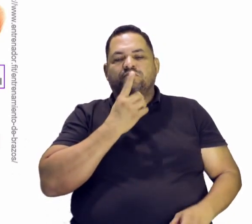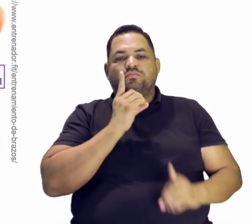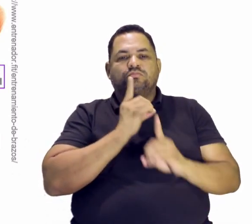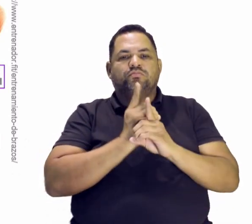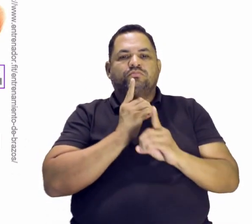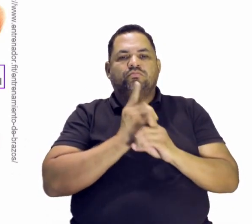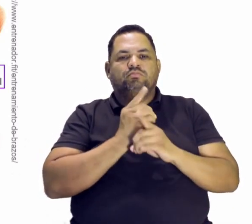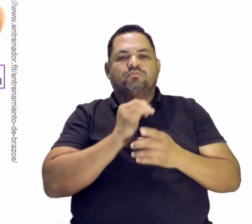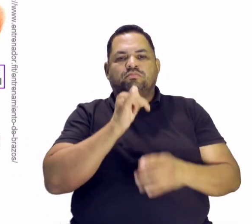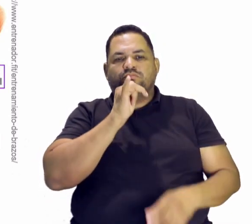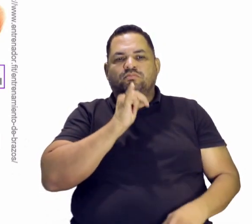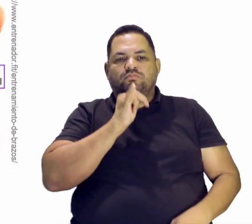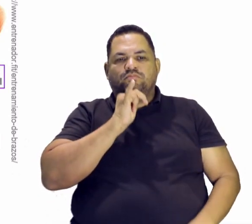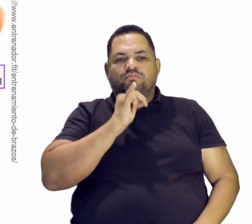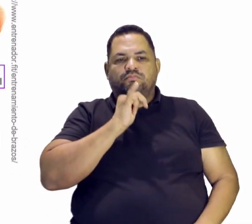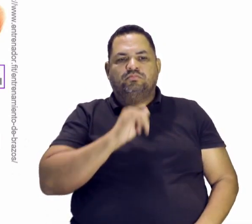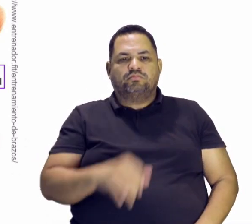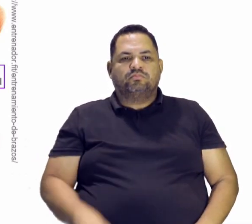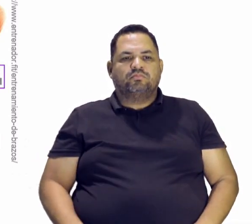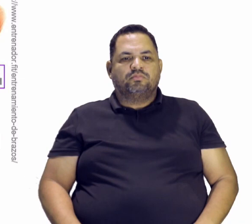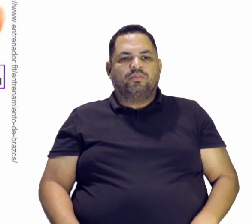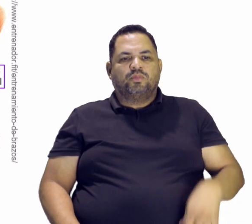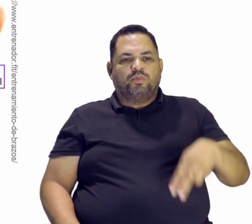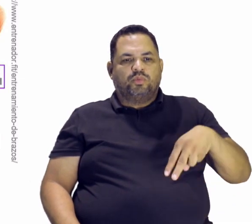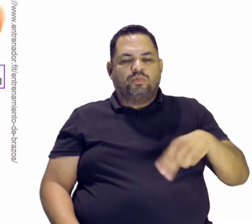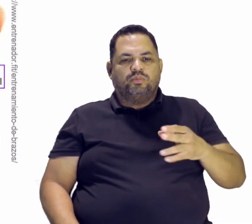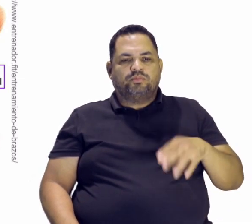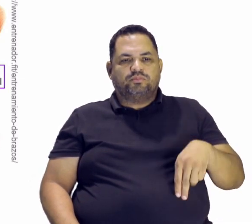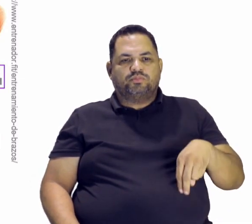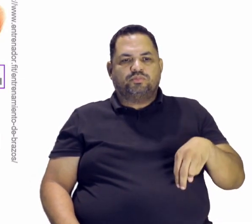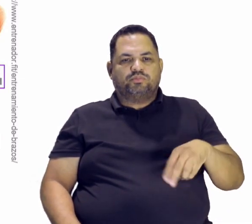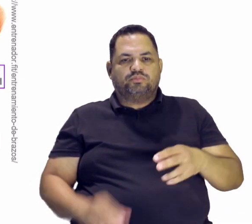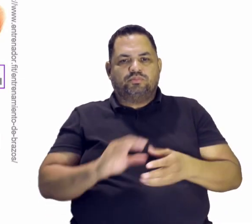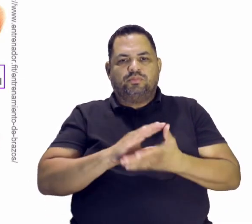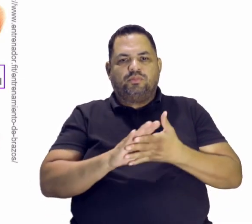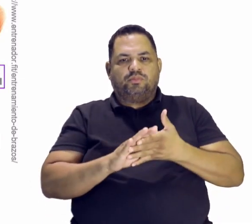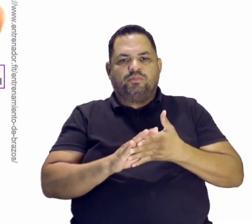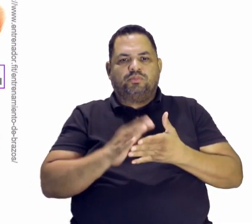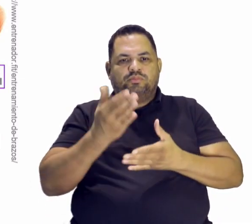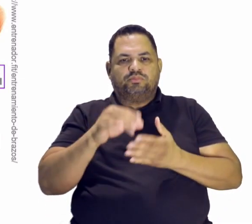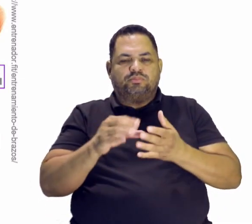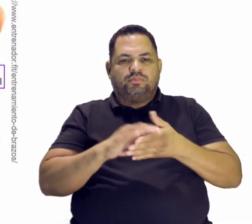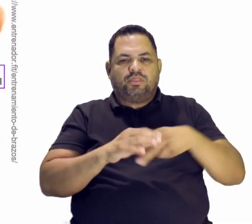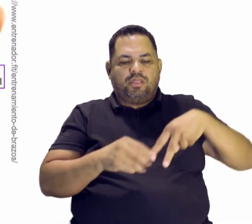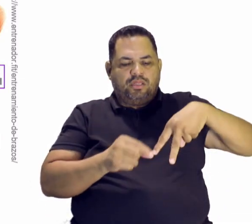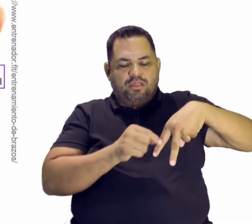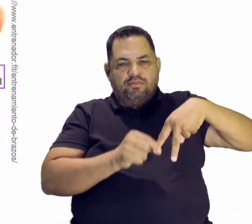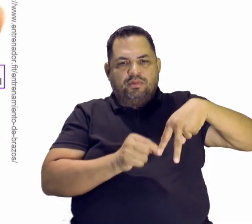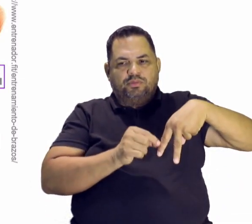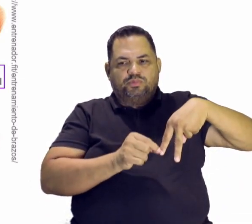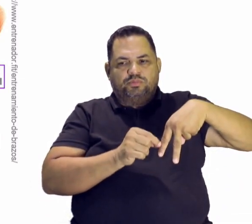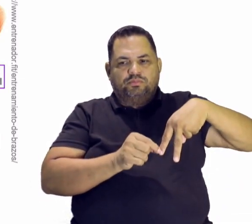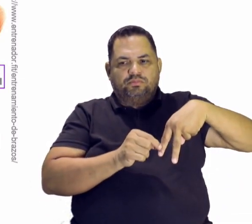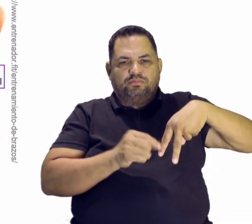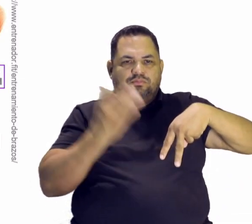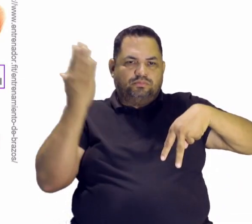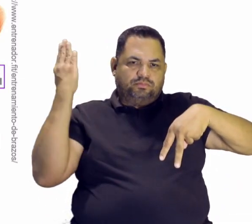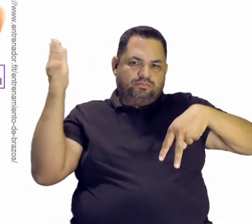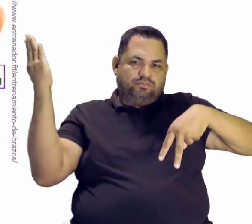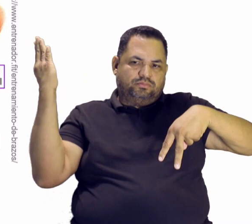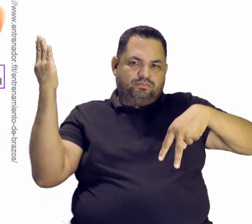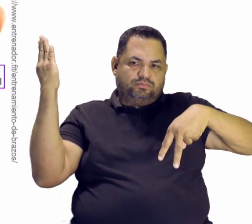por exemplo, aqui no sóleo. Os sóleos são esses músculos aqui, ó, que vão compor aqui essa parte mais baixa aí da